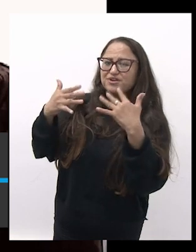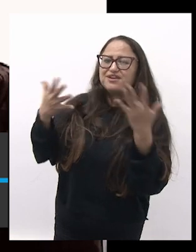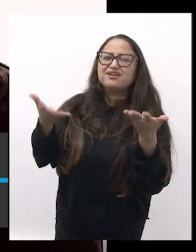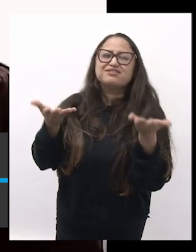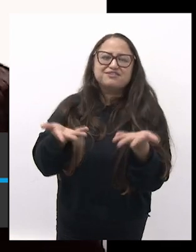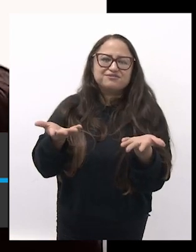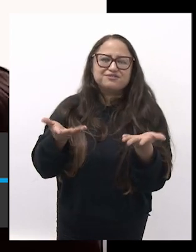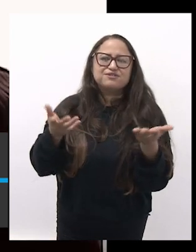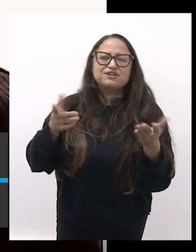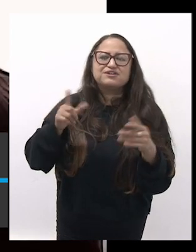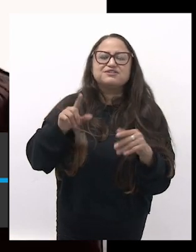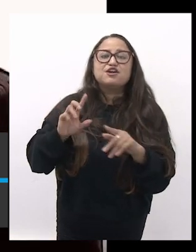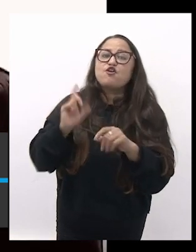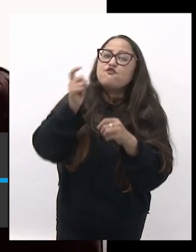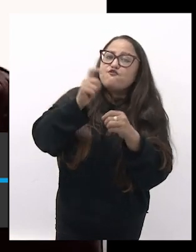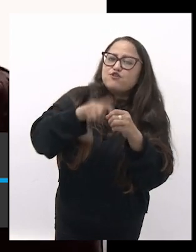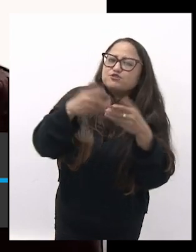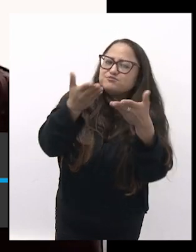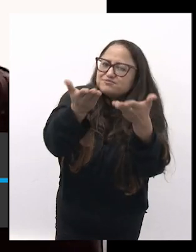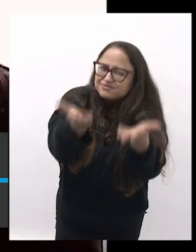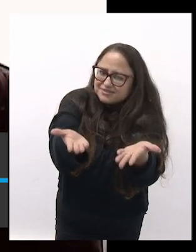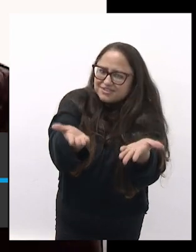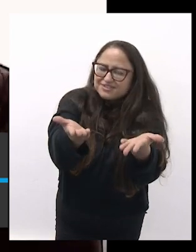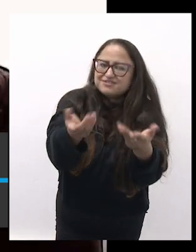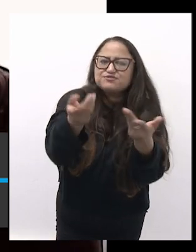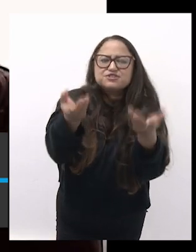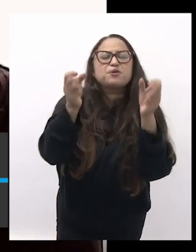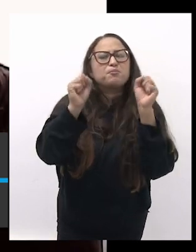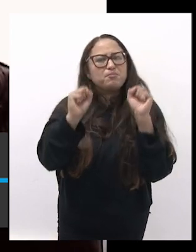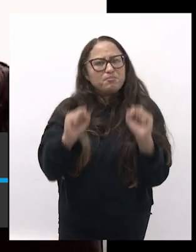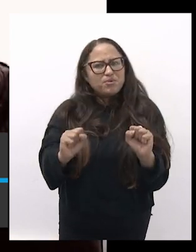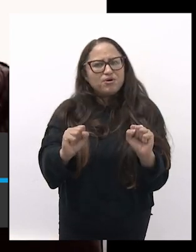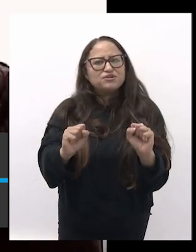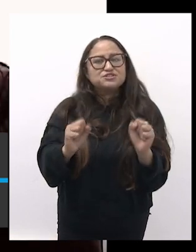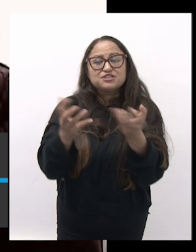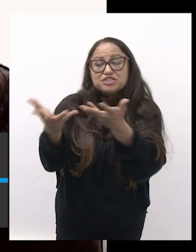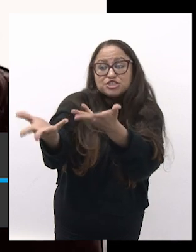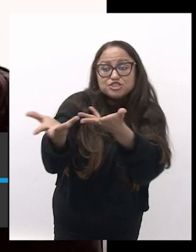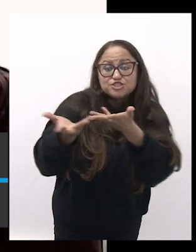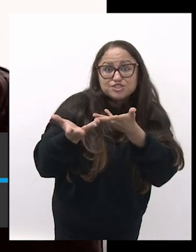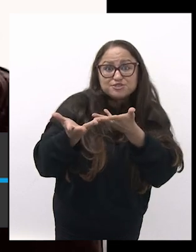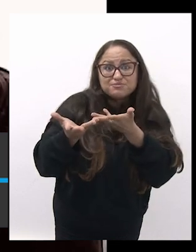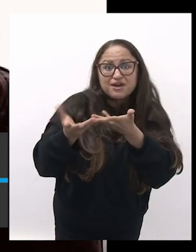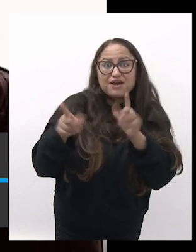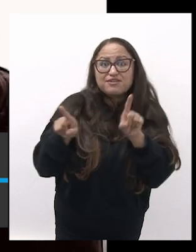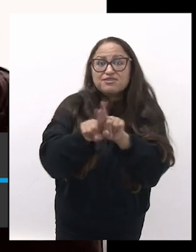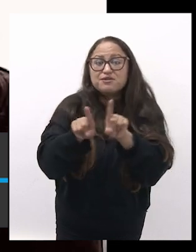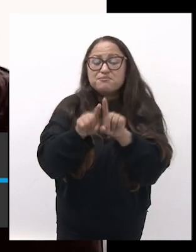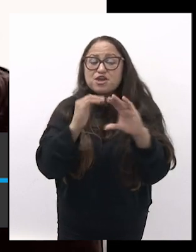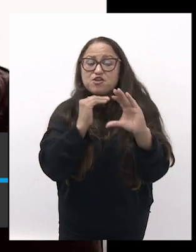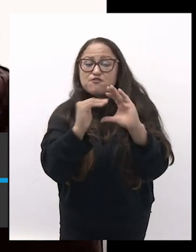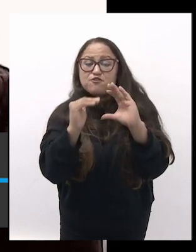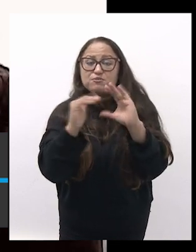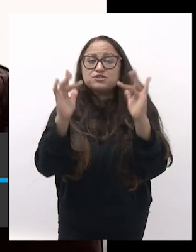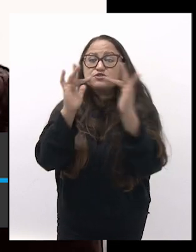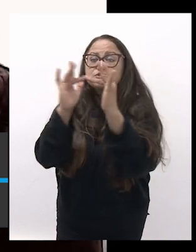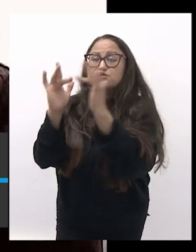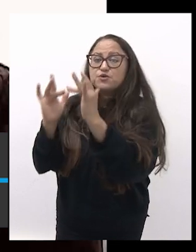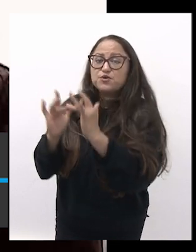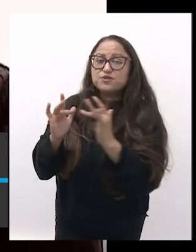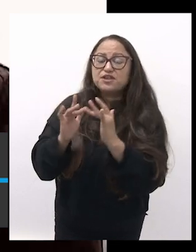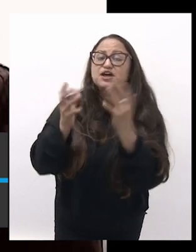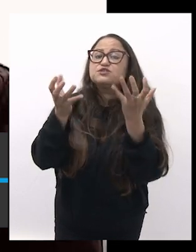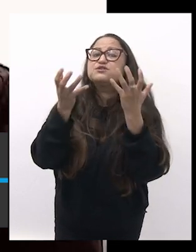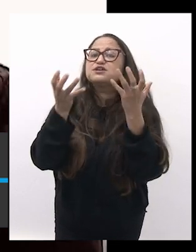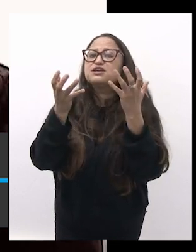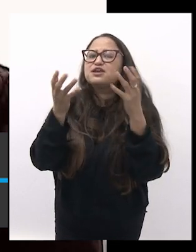passo a palavra, eu volto para você, para que você faça aí o convite, deixe suas informações de contato para quem quiser